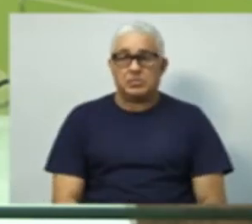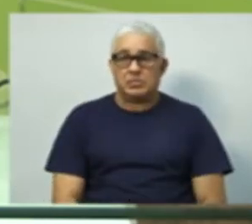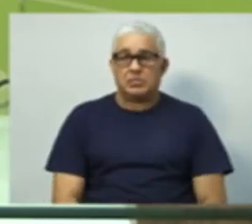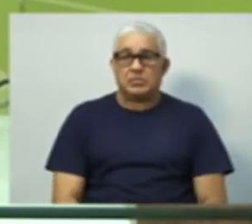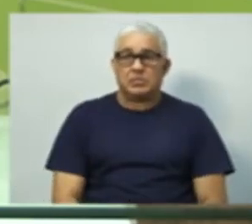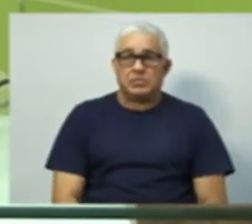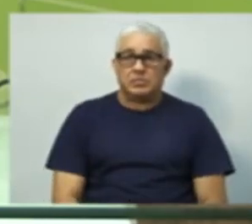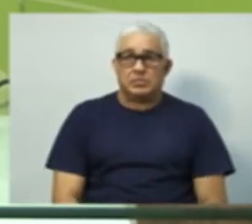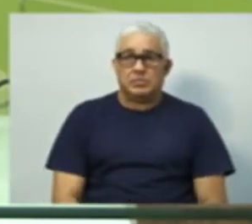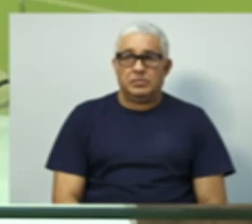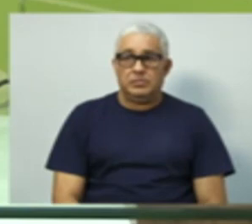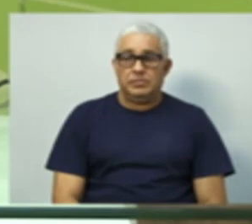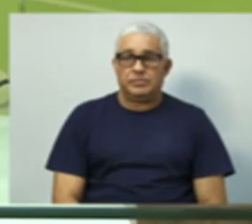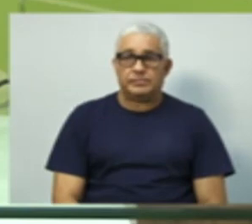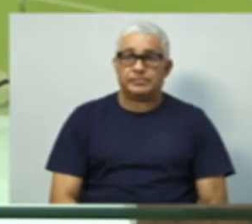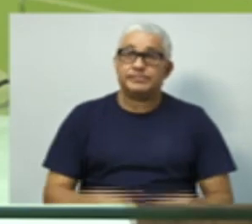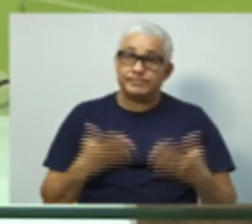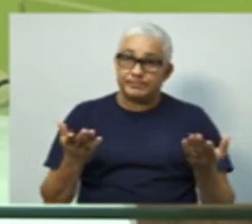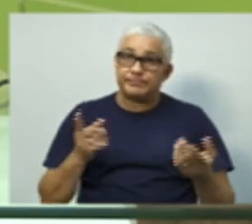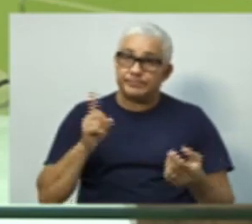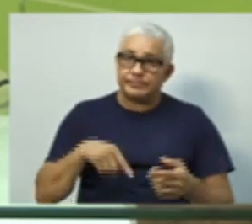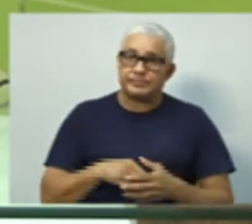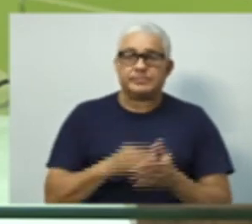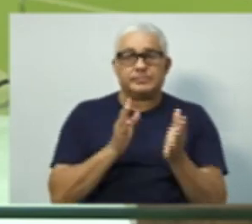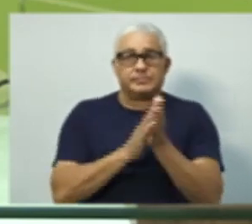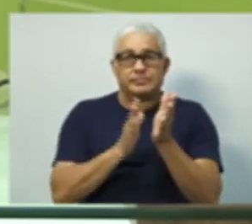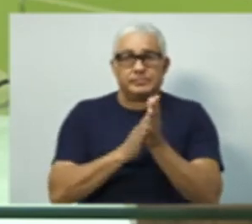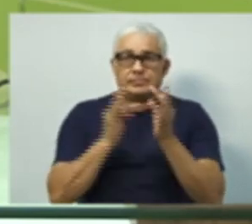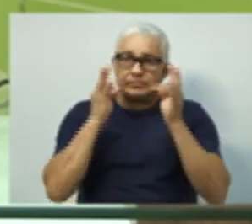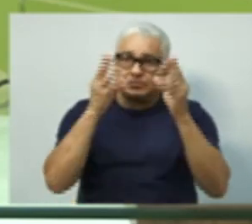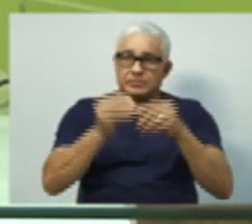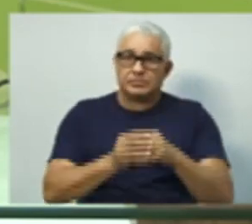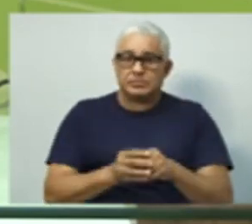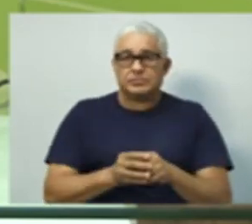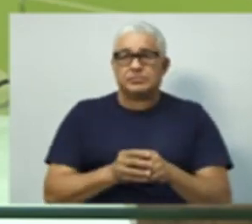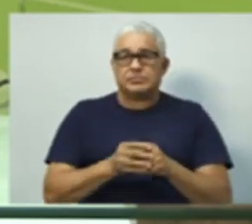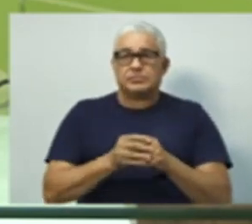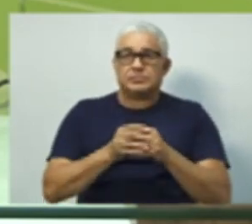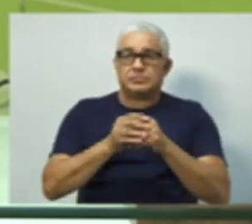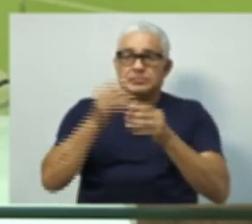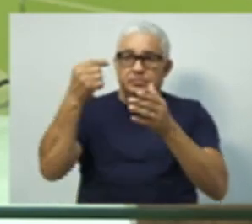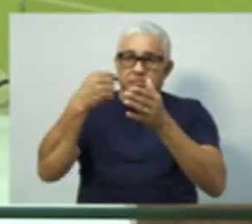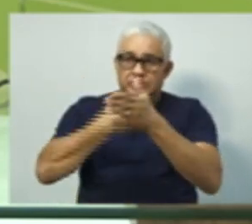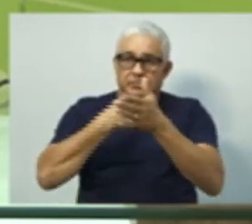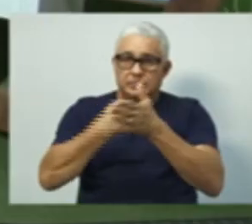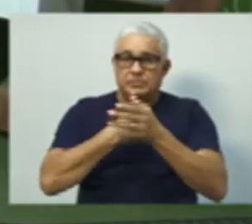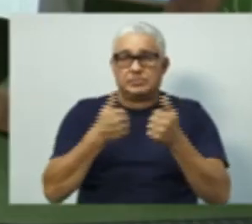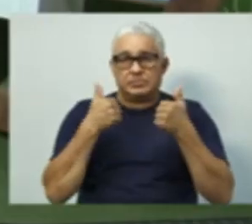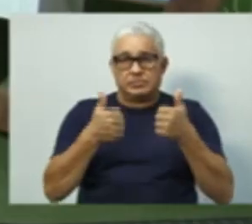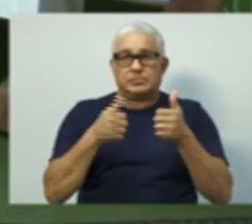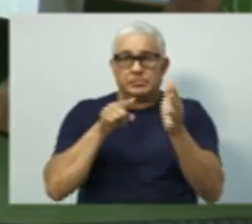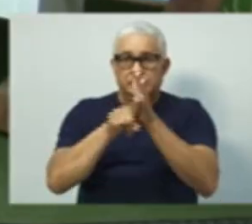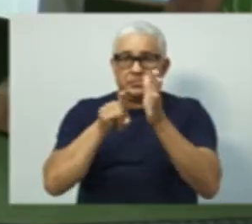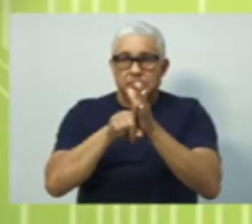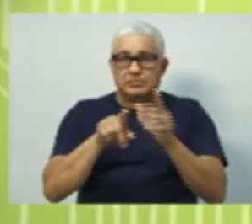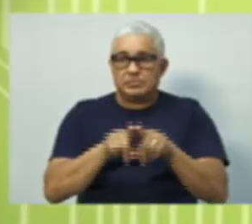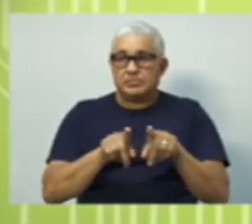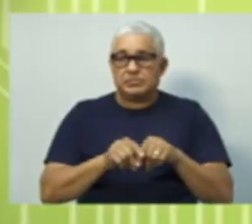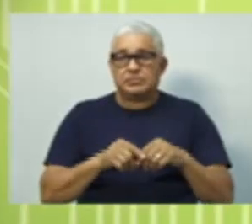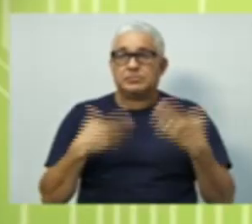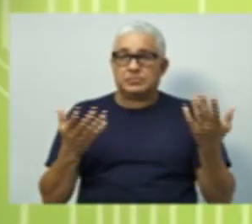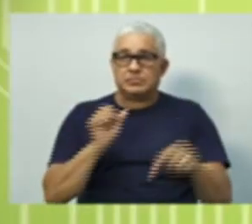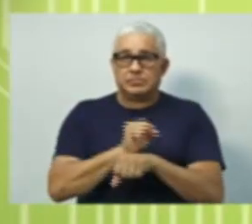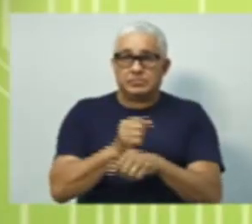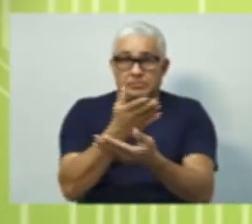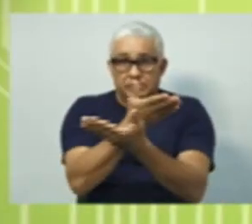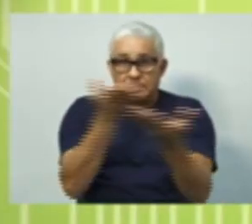ensino fundamental. Aqui no Brasil a gente não vê isso, essa cultura financeira. Que bom que o IFRO e vocês que estão assistindo essa